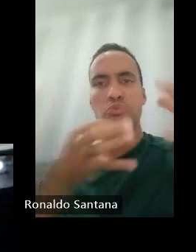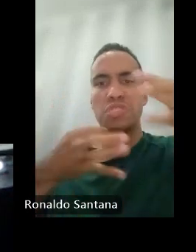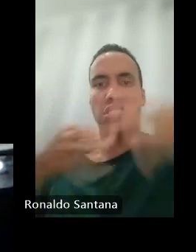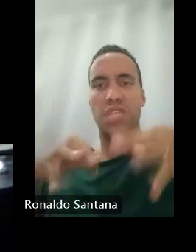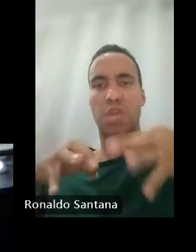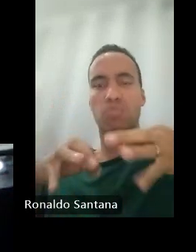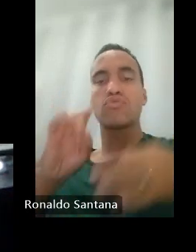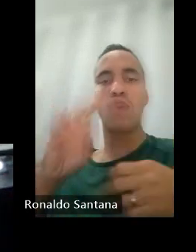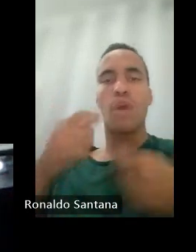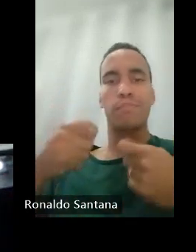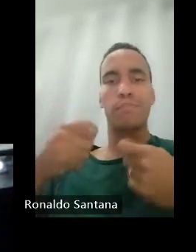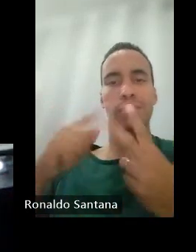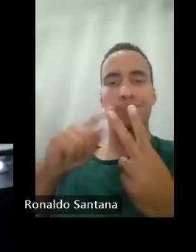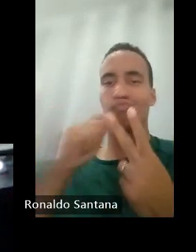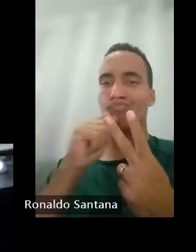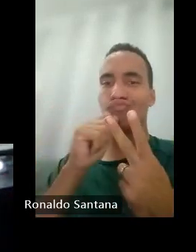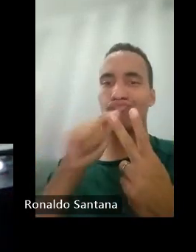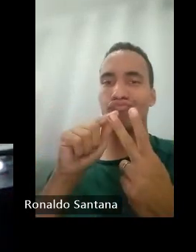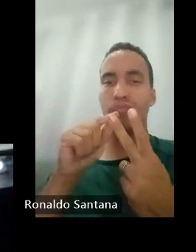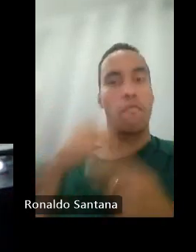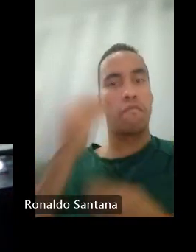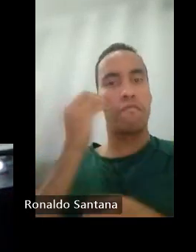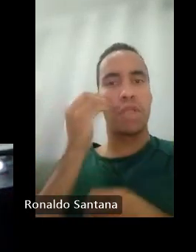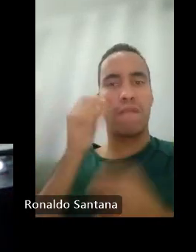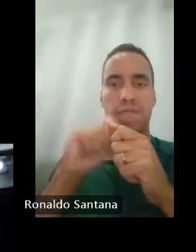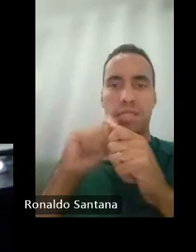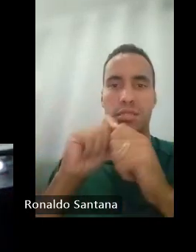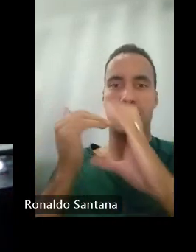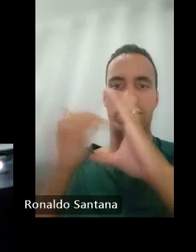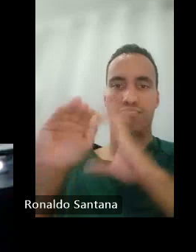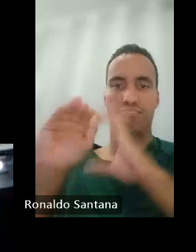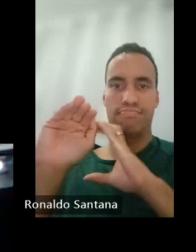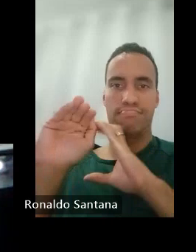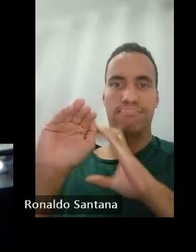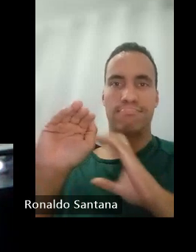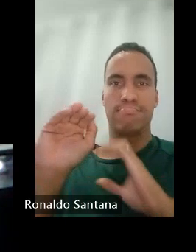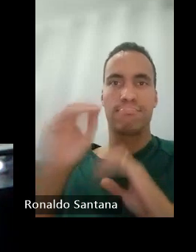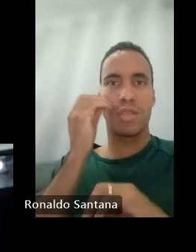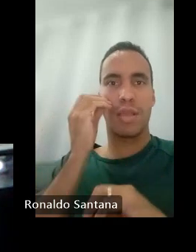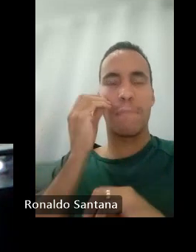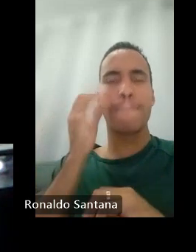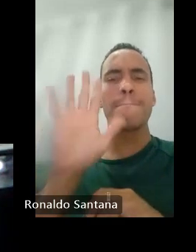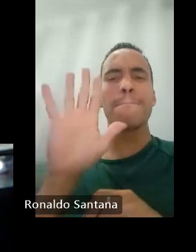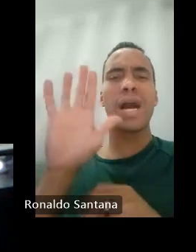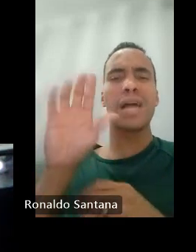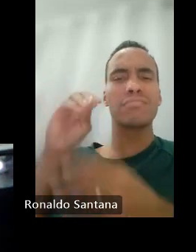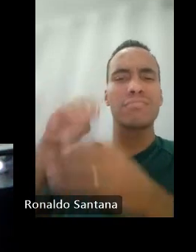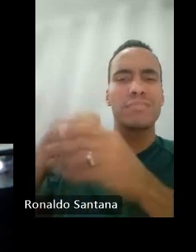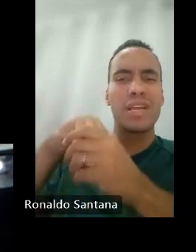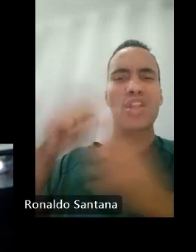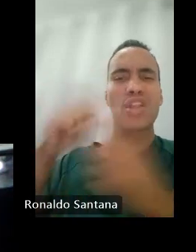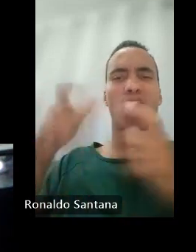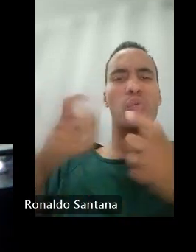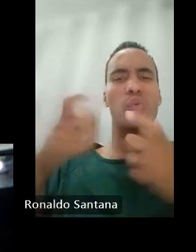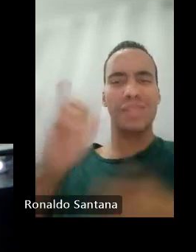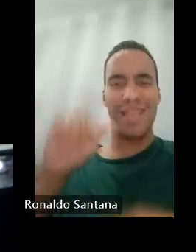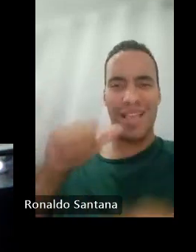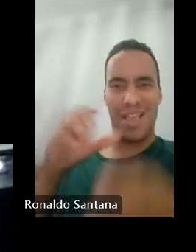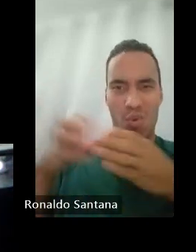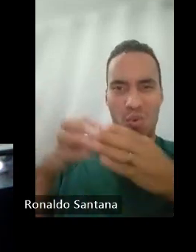porque eu verifiquei no Liceu e eu nem vi se era o local para inserir certo. Aí eu vou enviar por